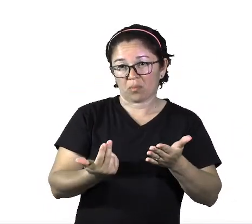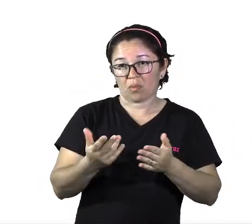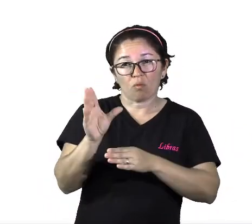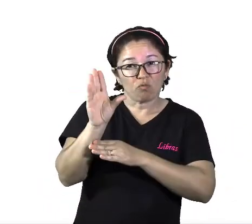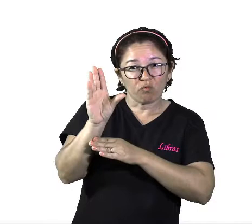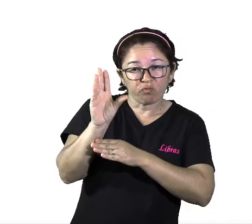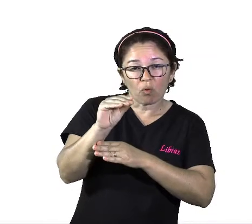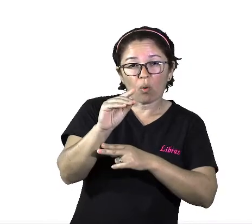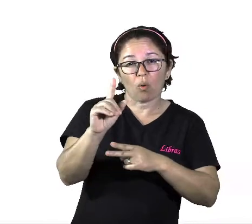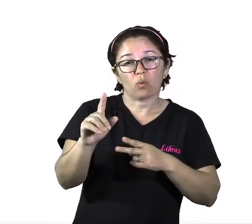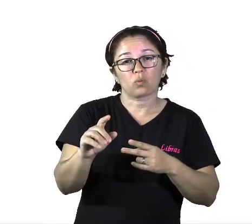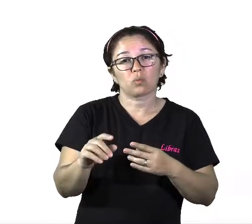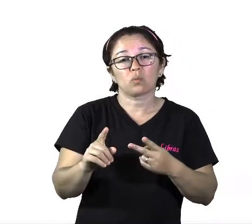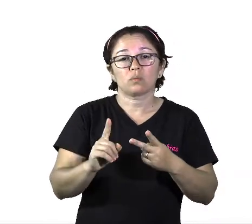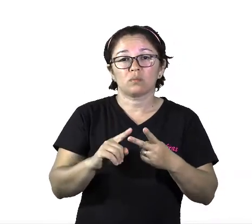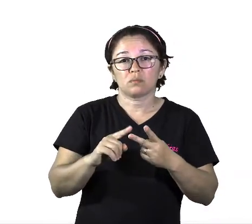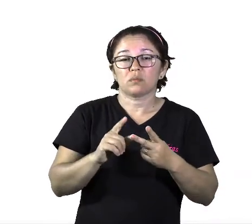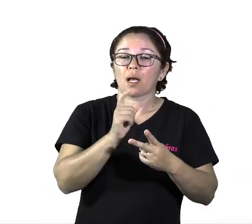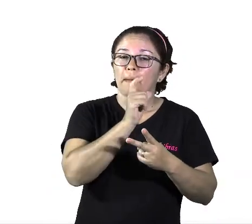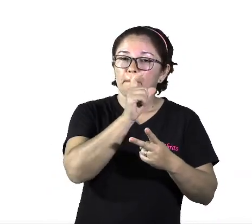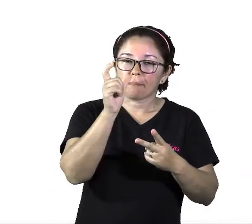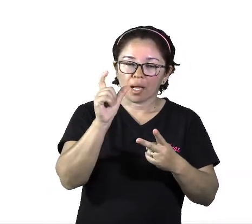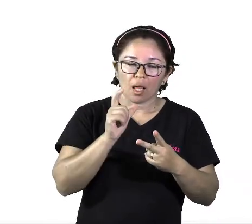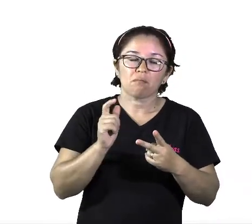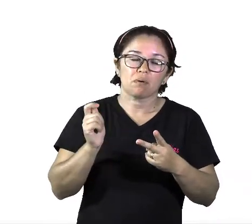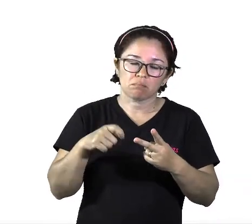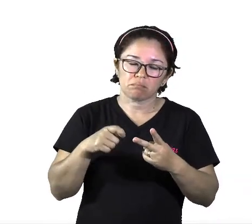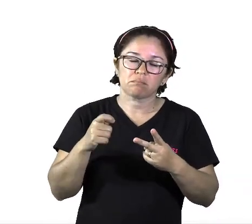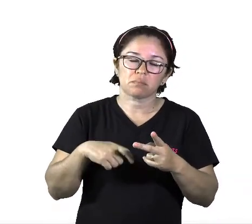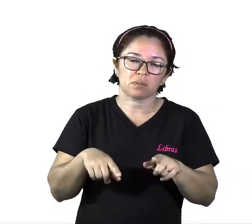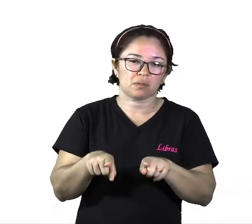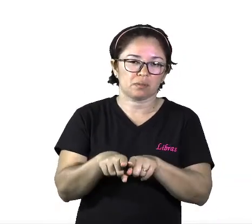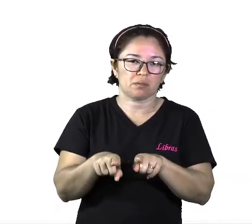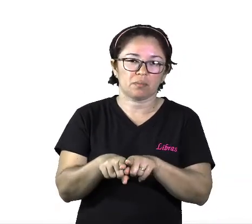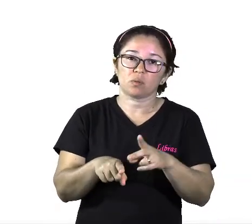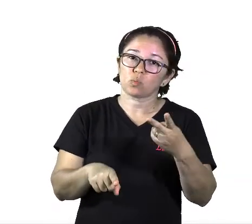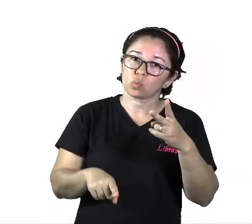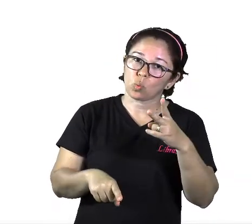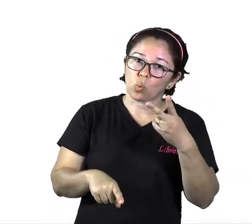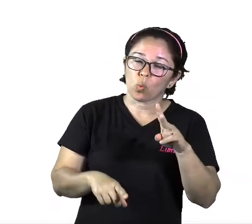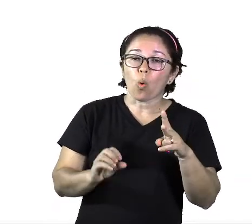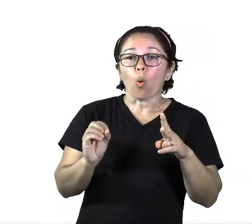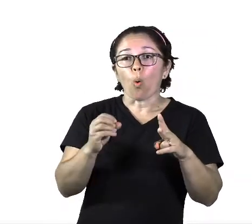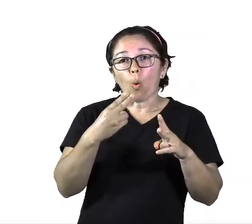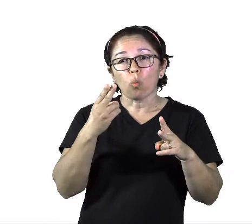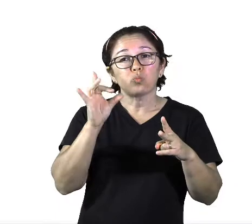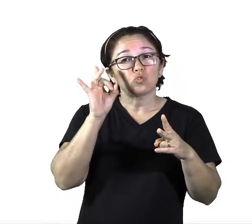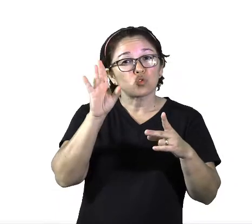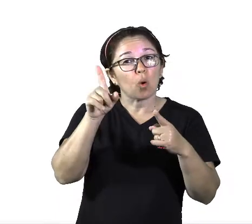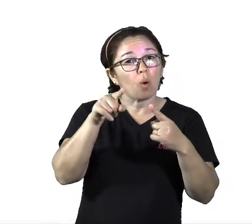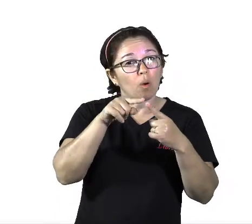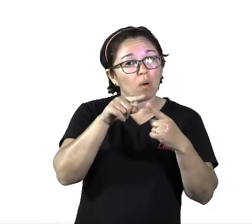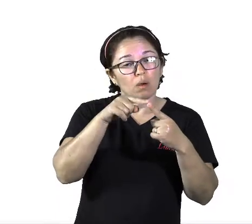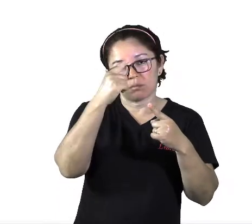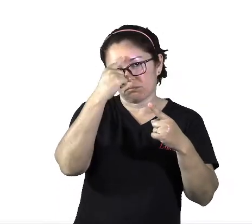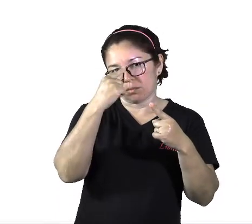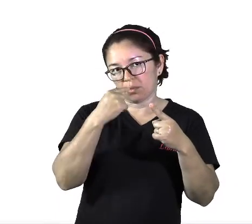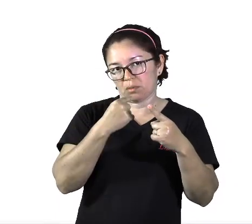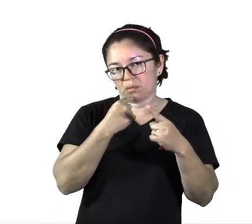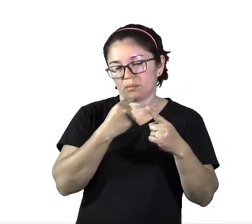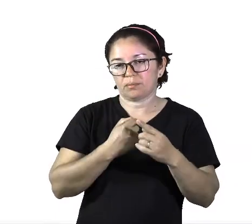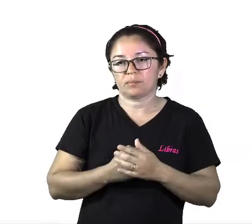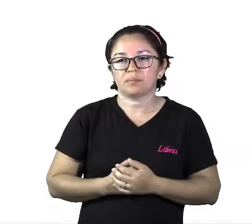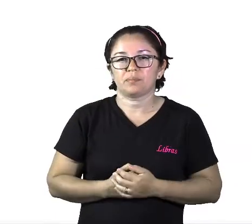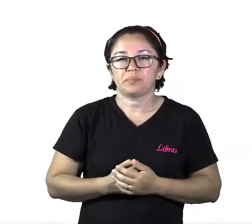nada escrito, como pode vir também imagens e também escrita, os quais podem ser violação